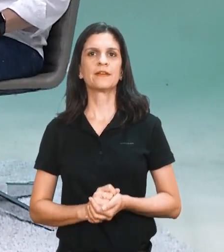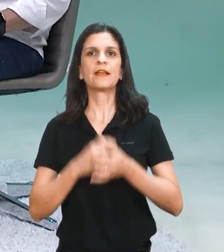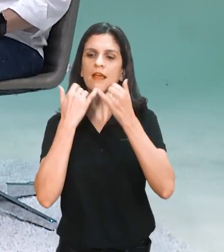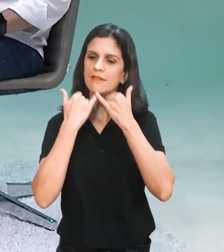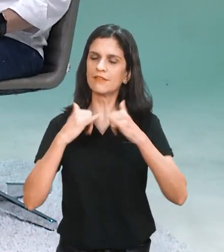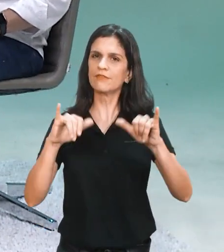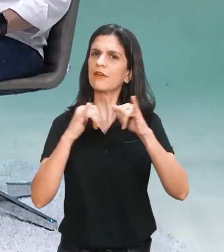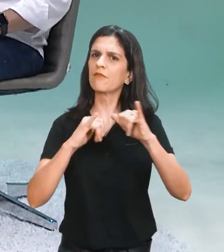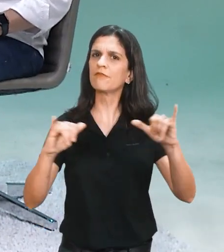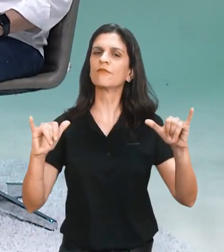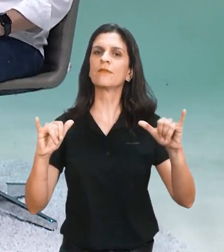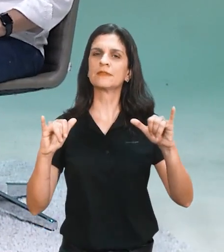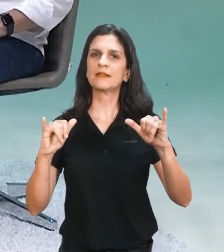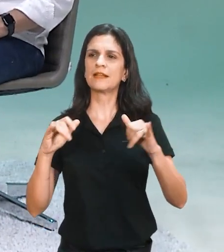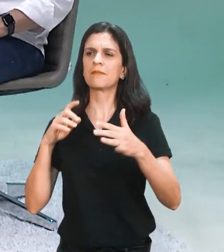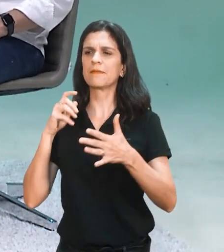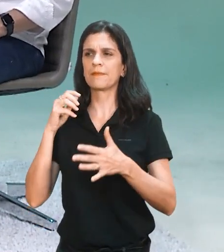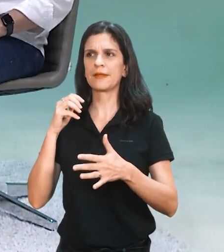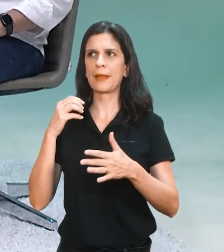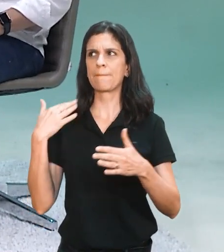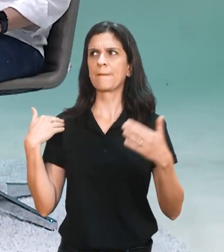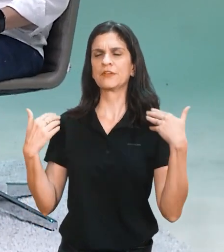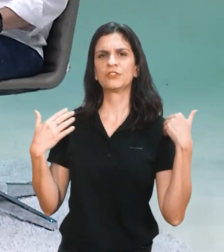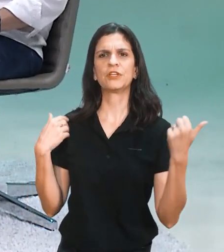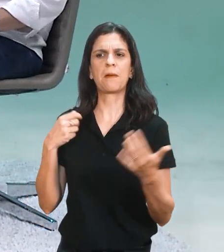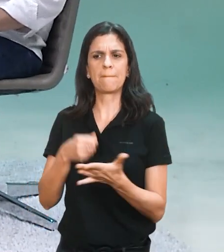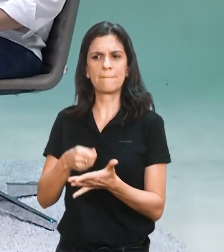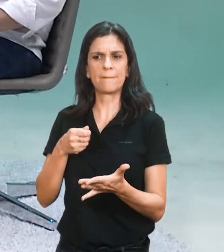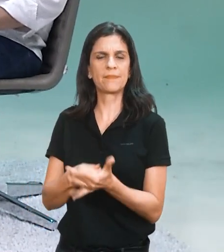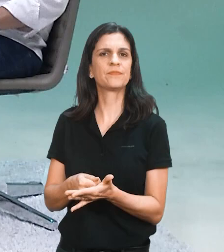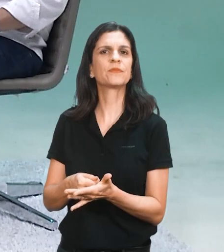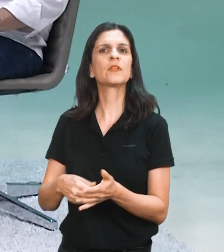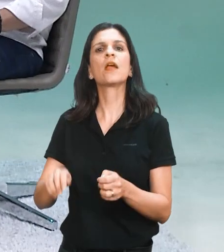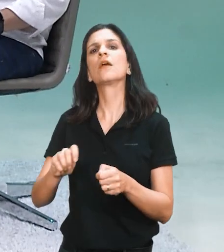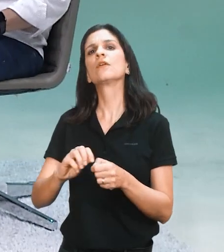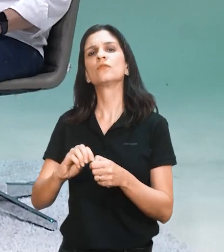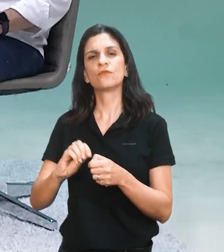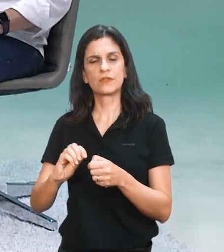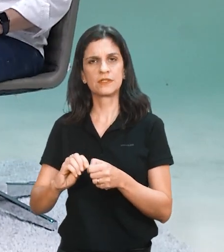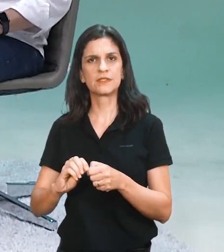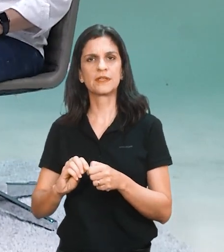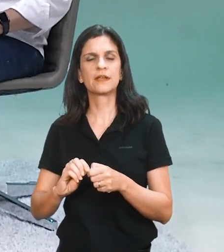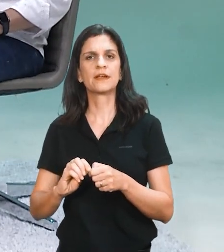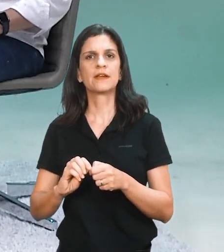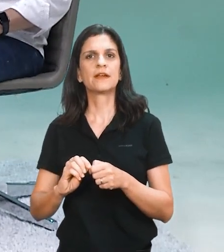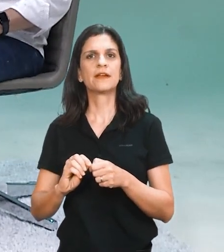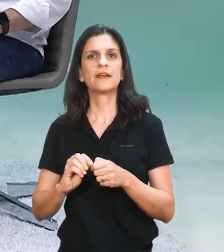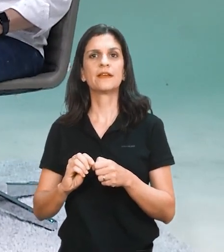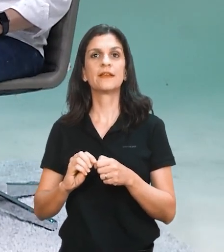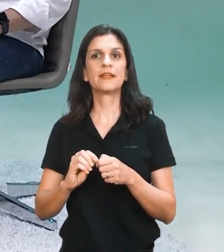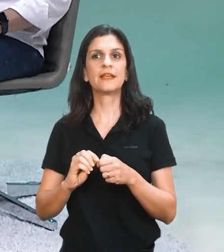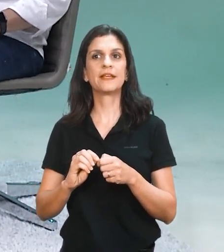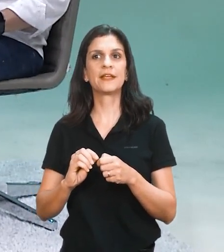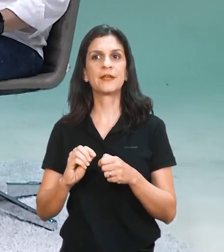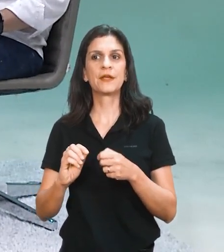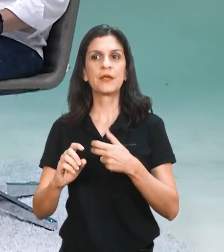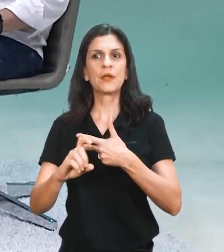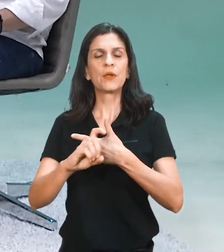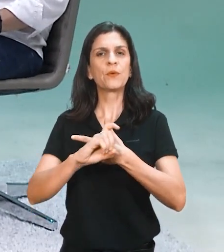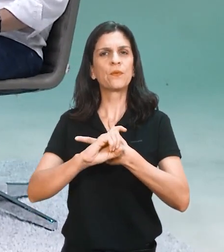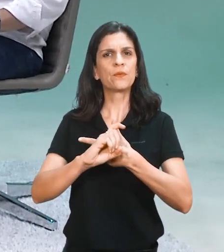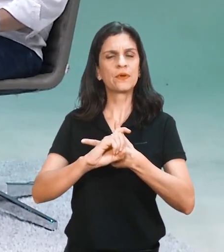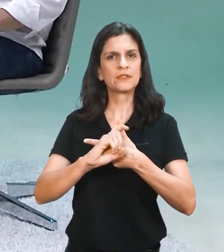e essa necessidade mesmo de levar a informação, vereador? Porque Sim. Às vezes a cobrança vem até na questão do executar e, na verdade, isso vai